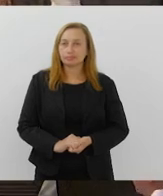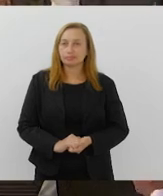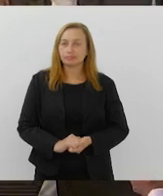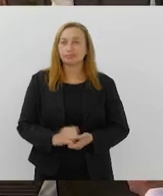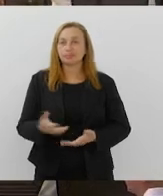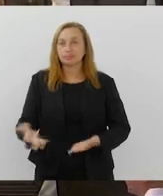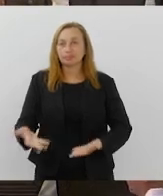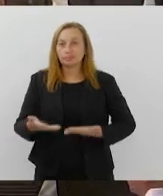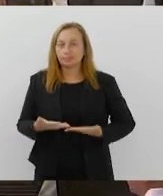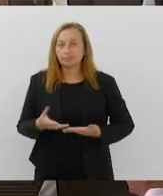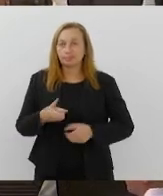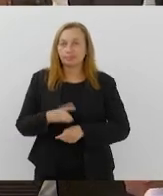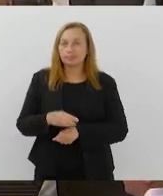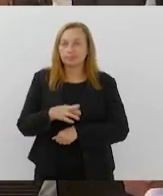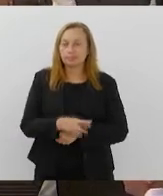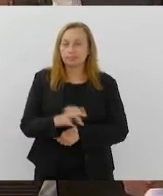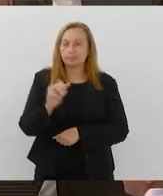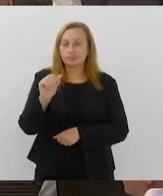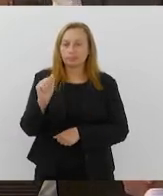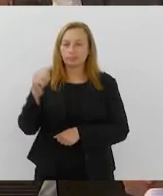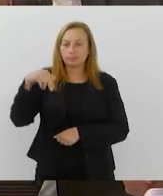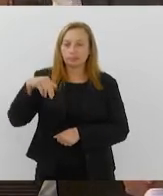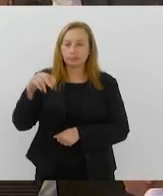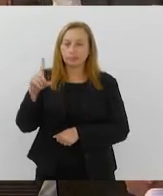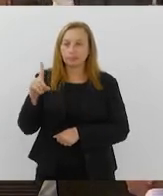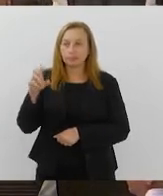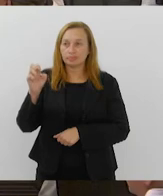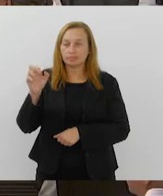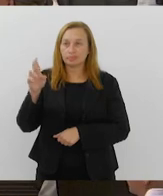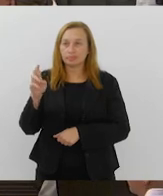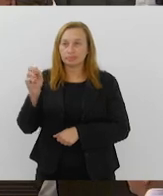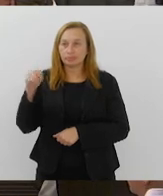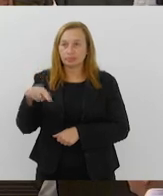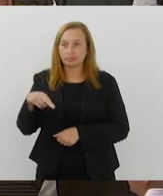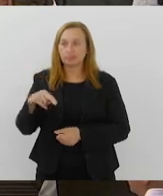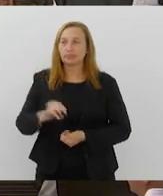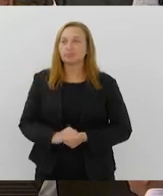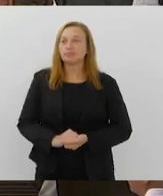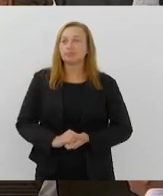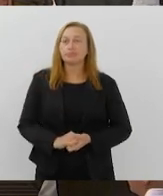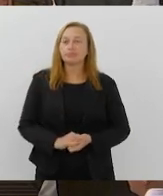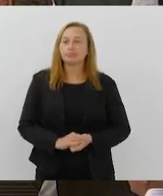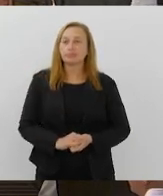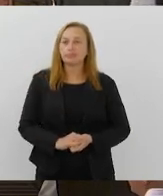Convidamos o doutor Anderson Luiz de Alvarenga Nascimento.